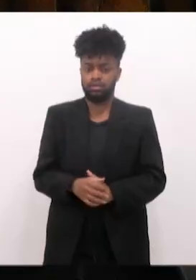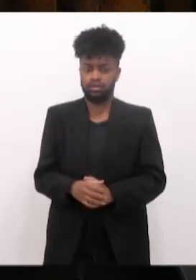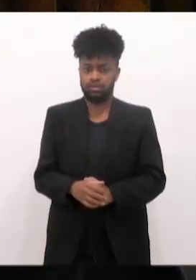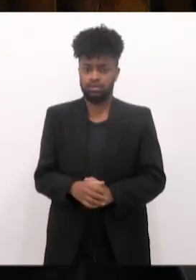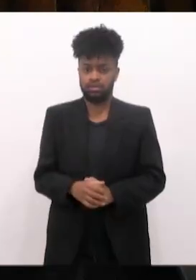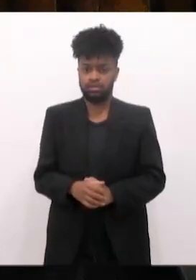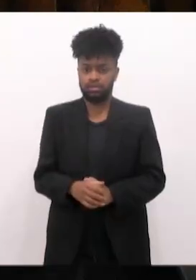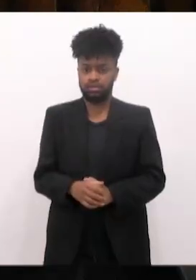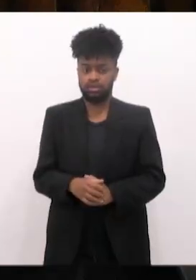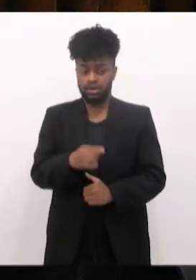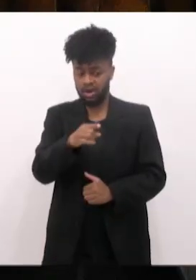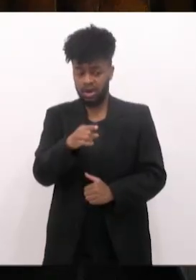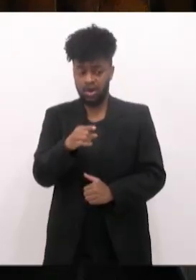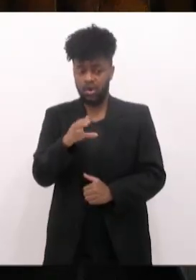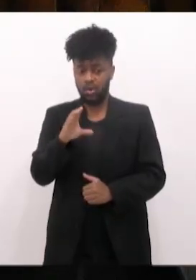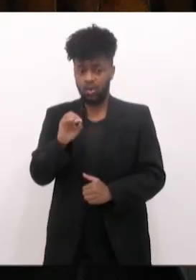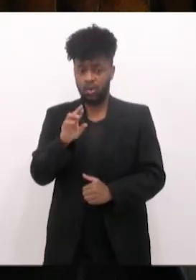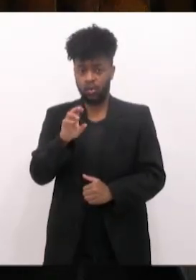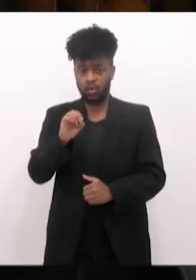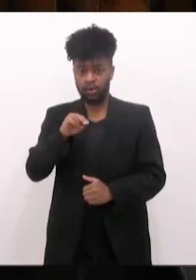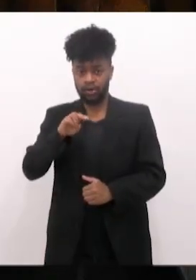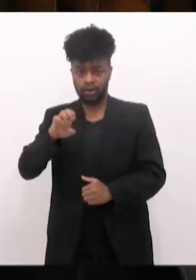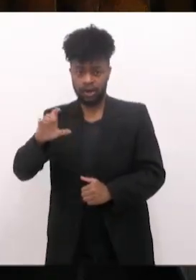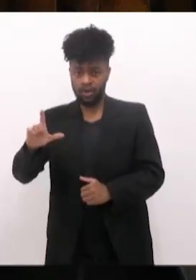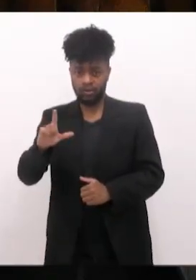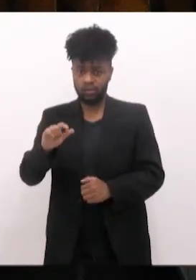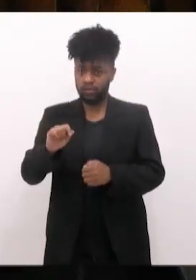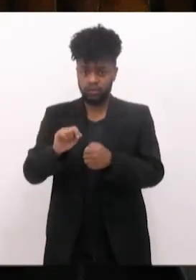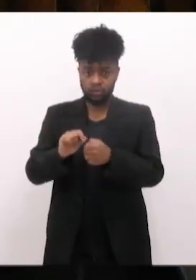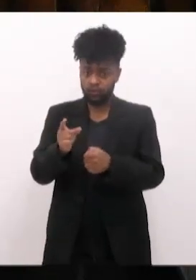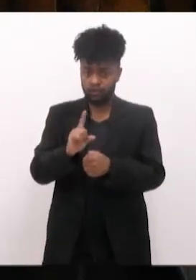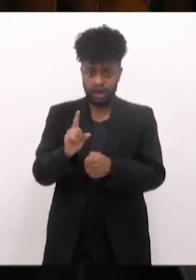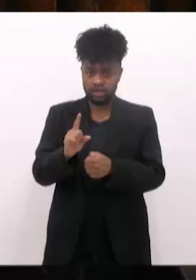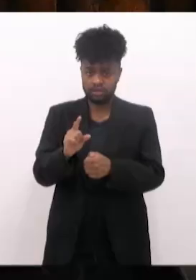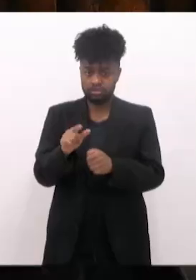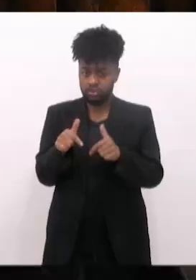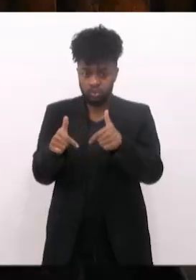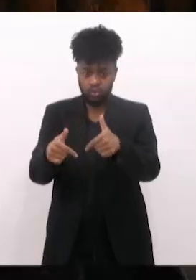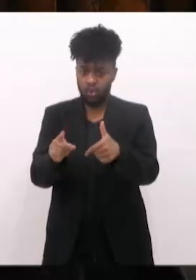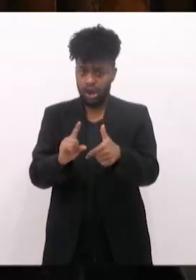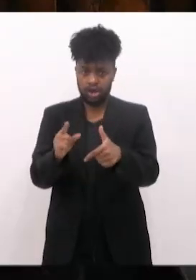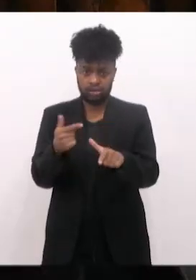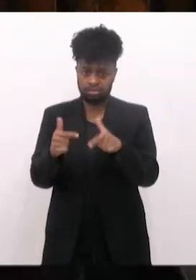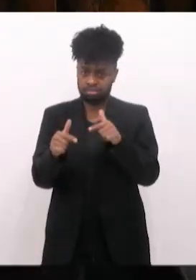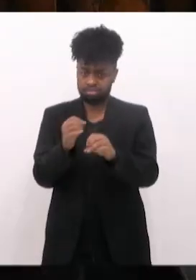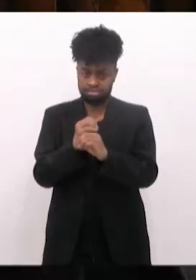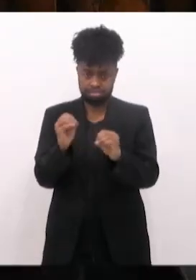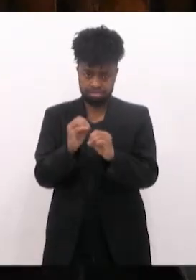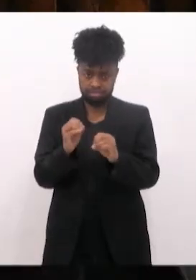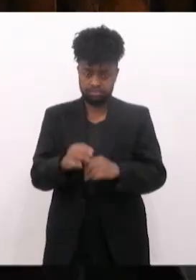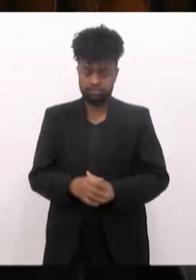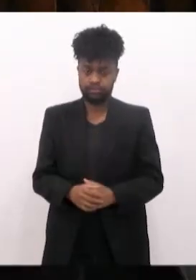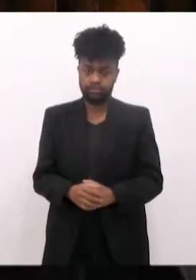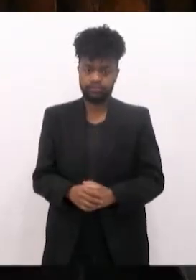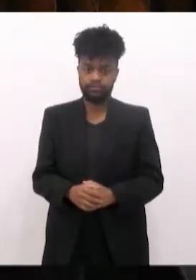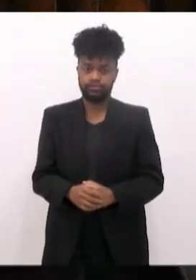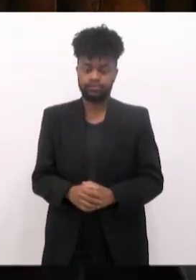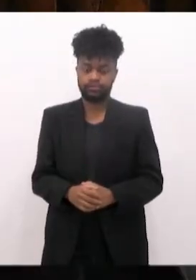que o coronel não faz o trabalho que tem que ser feito. E